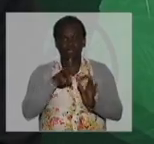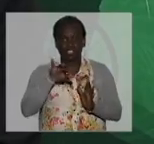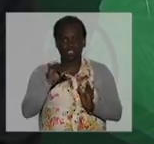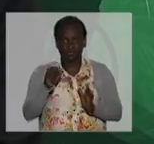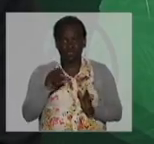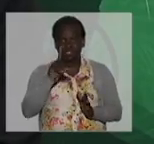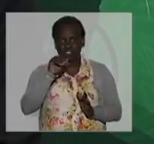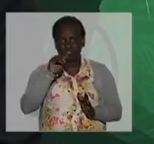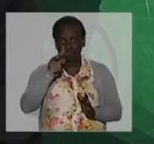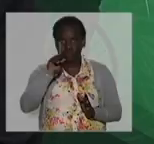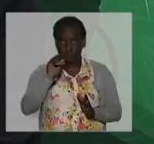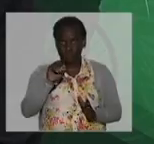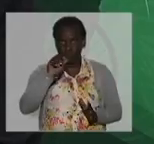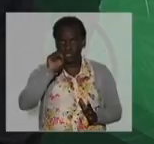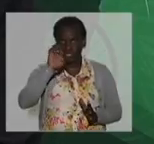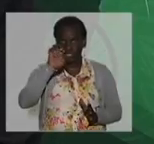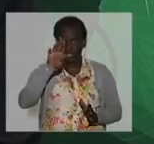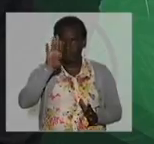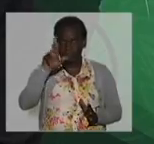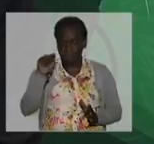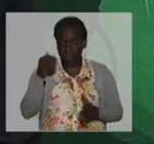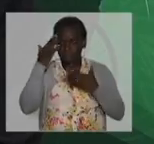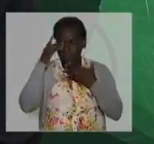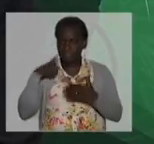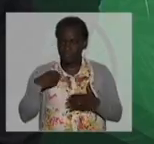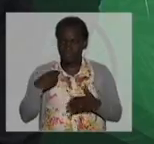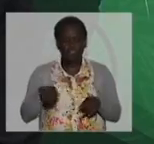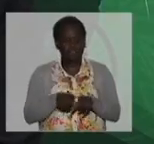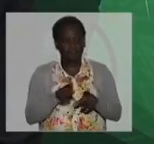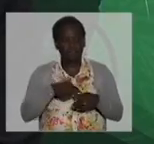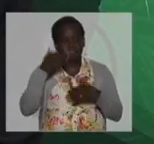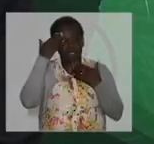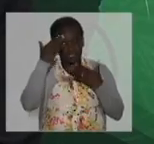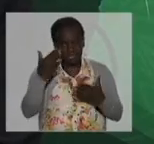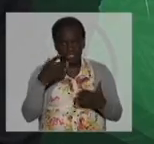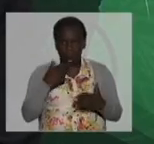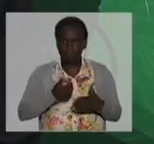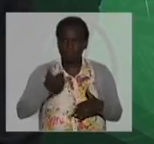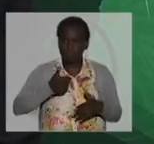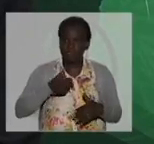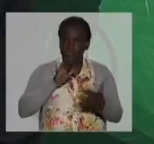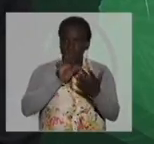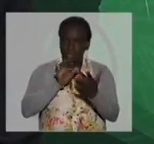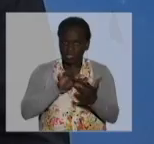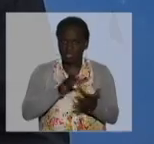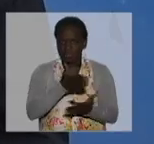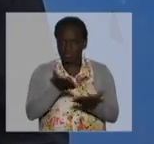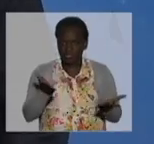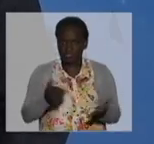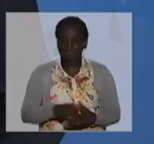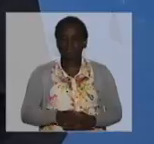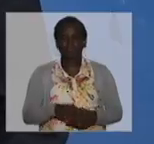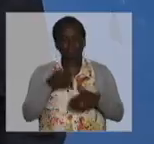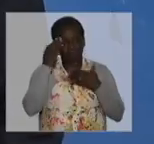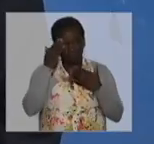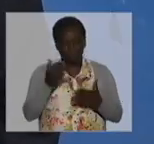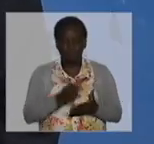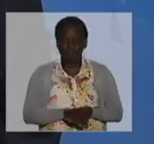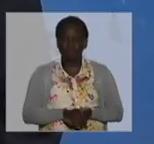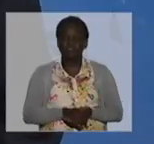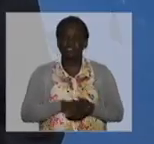Janeiro, Diogo Seabra. Diogo, obrigado pela tua presença aqui no Arena. Nada, eu que agradeço. Primeiro contato com vocês. Tá certo. Obrigado, então.